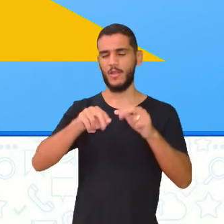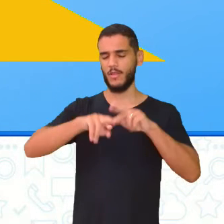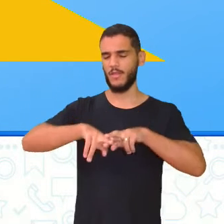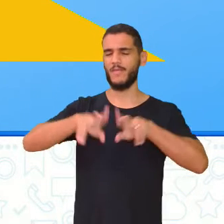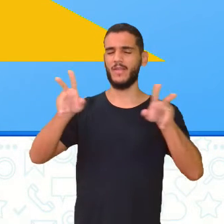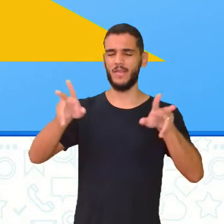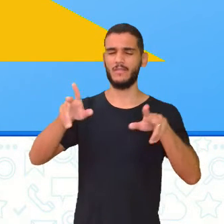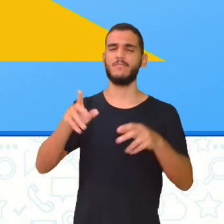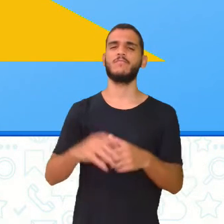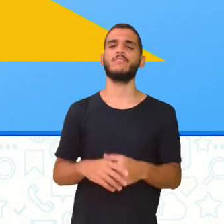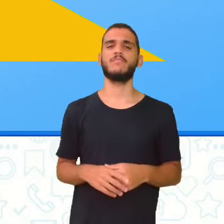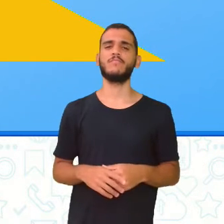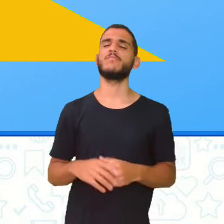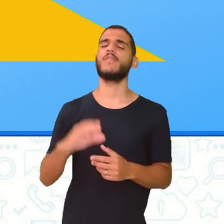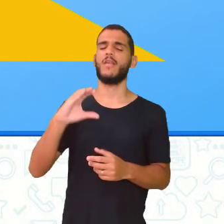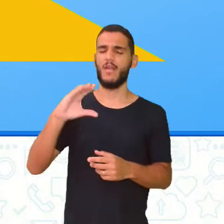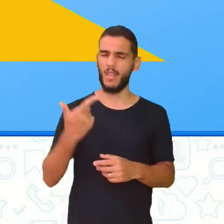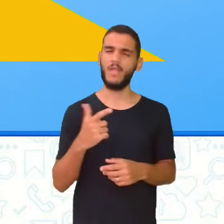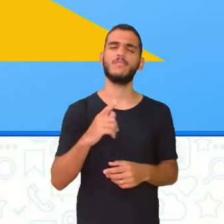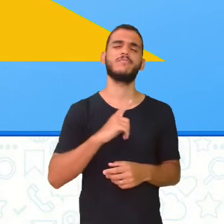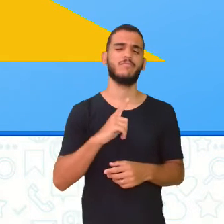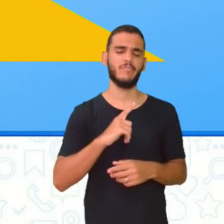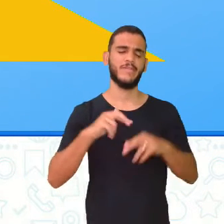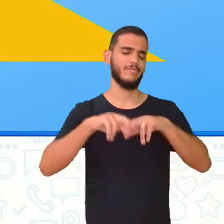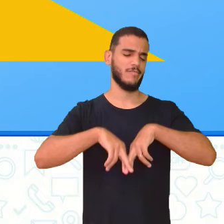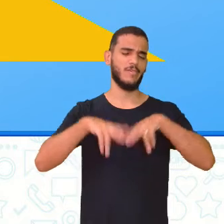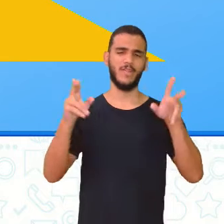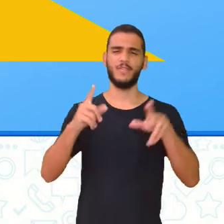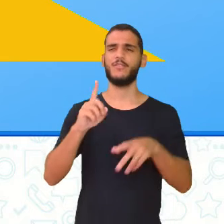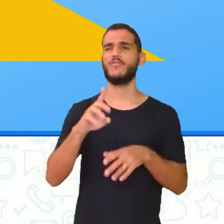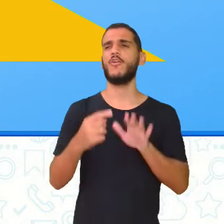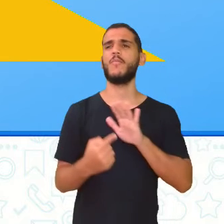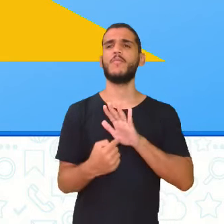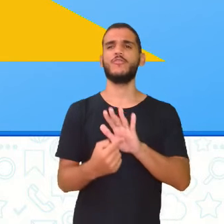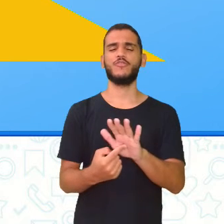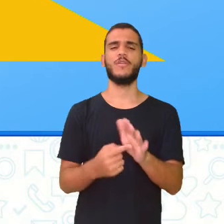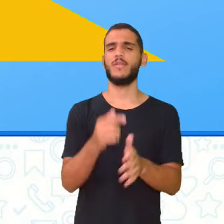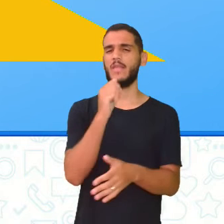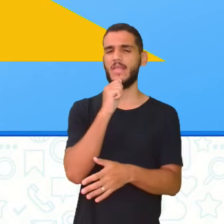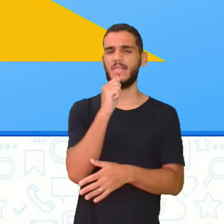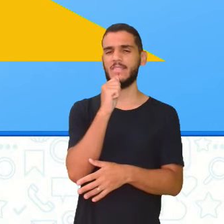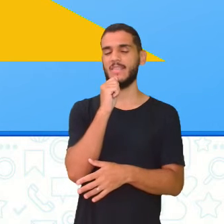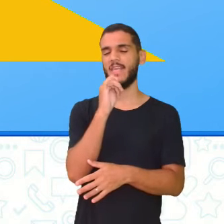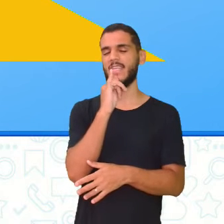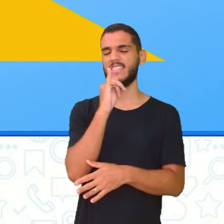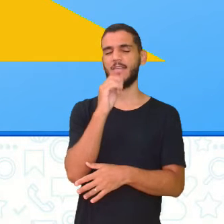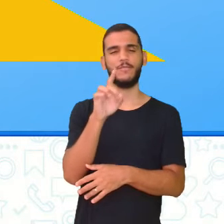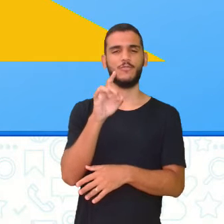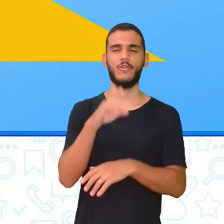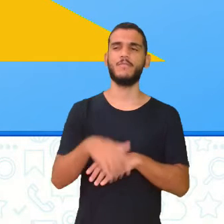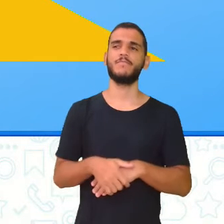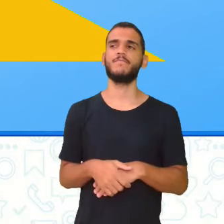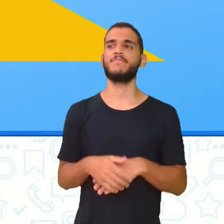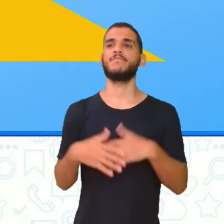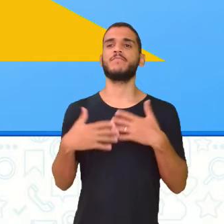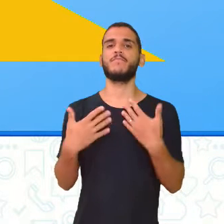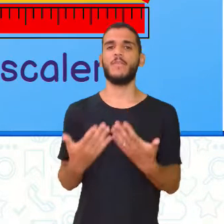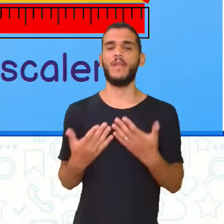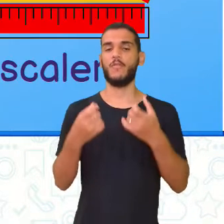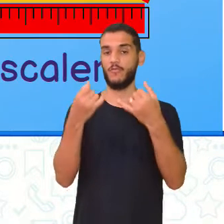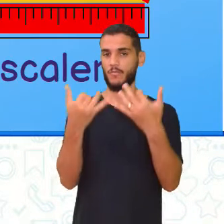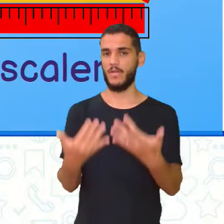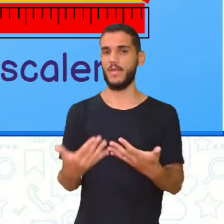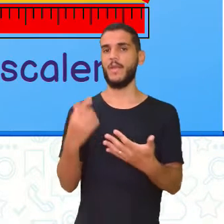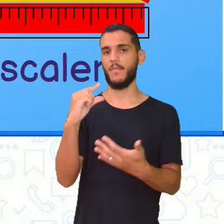diferentes além desses? Claro que tem. Eu só coloquei aí alguns exemplos, né? E a gente vai falar deles